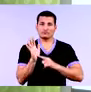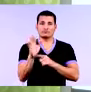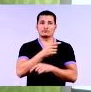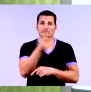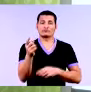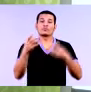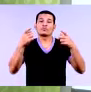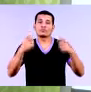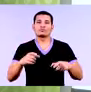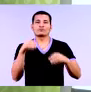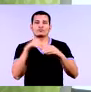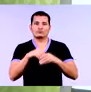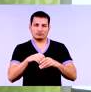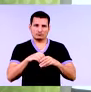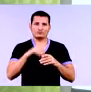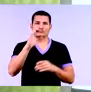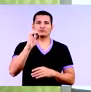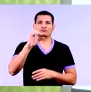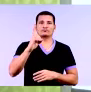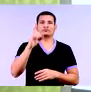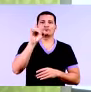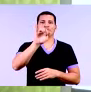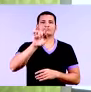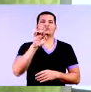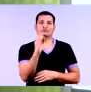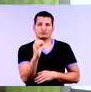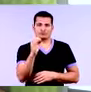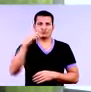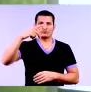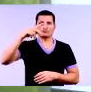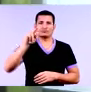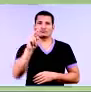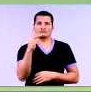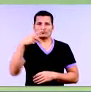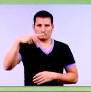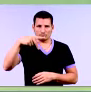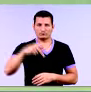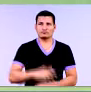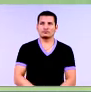nós inserimos o código PHP. Vamos à lousa.